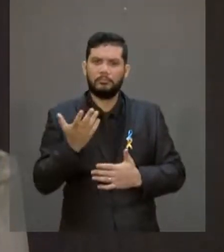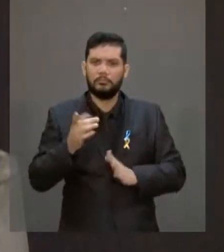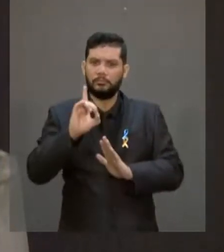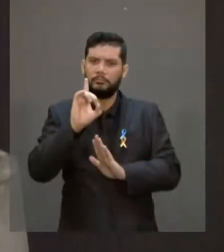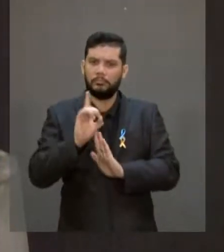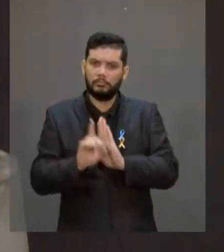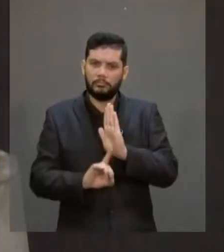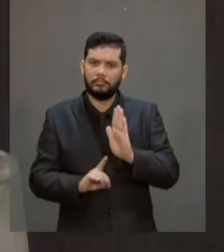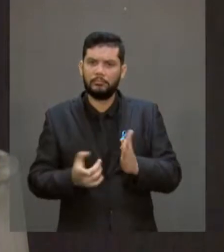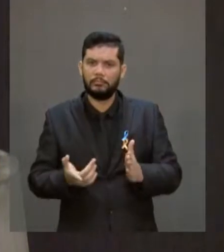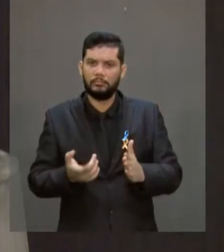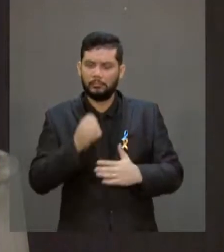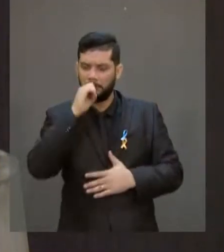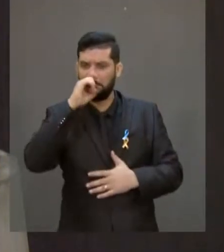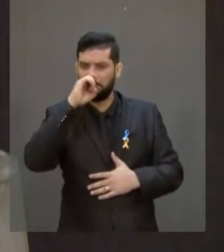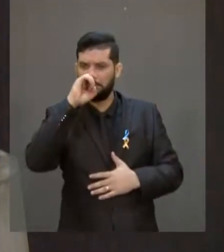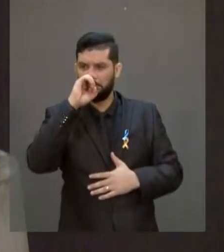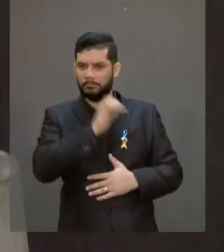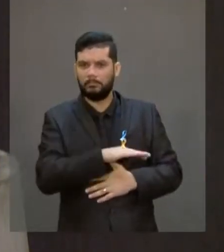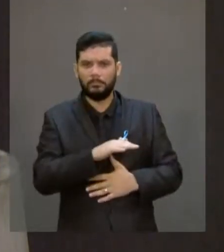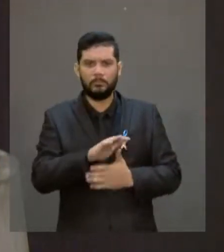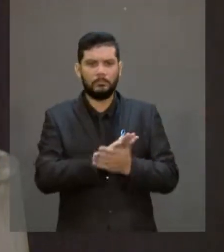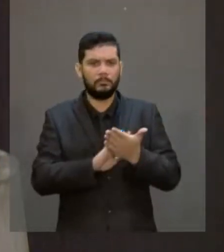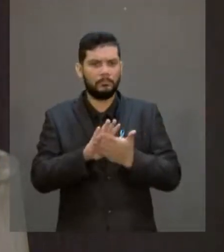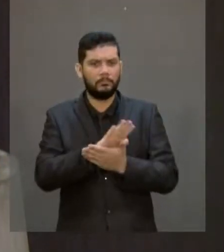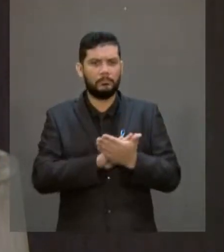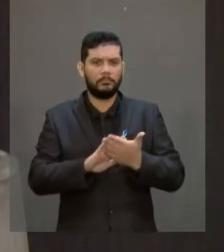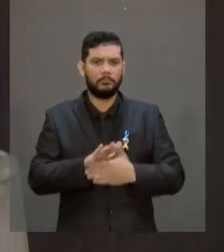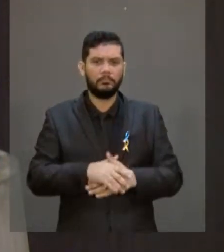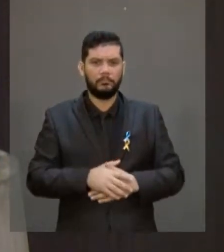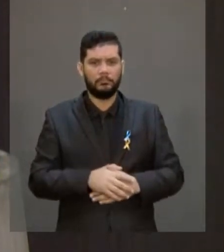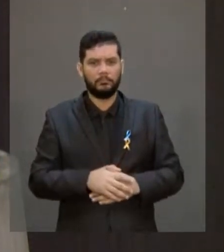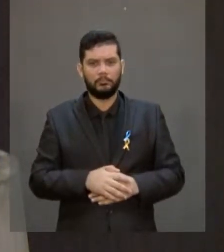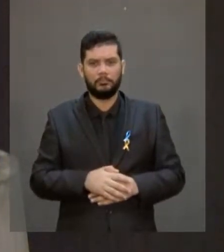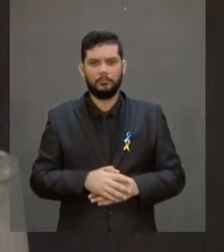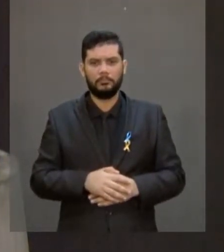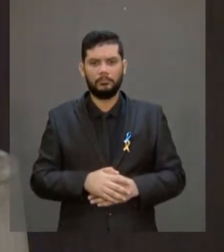sem abuso, sem